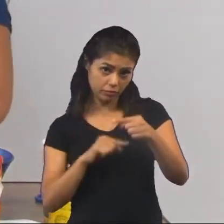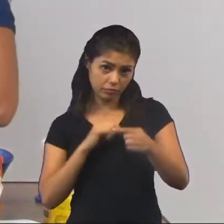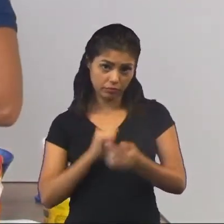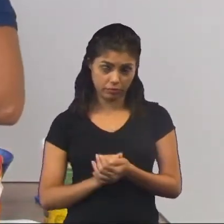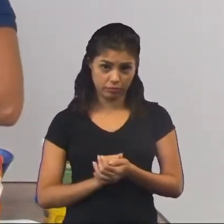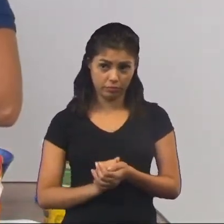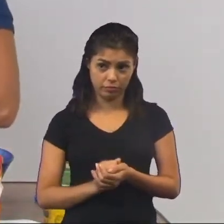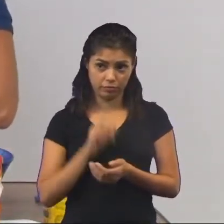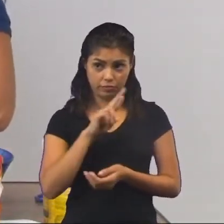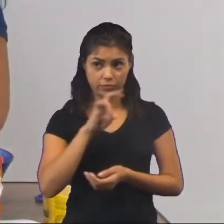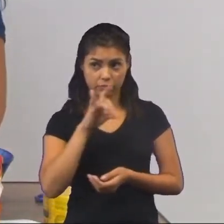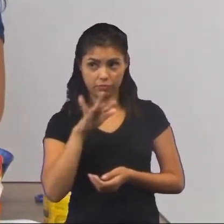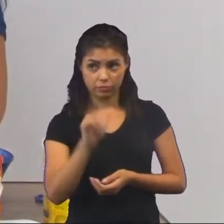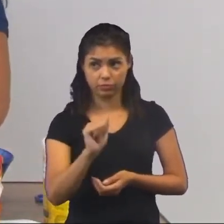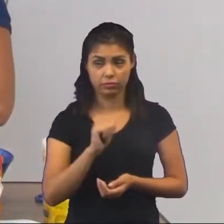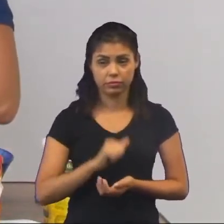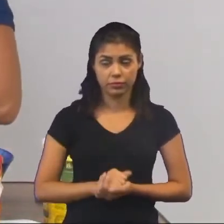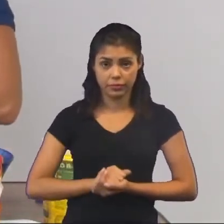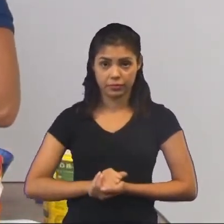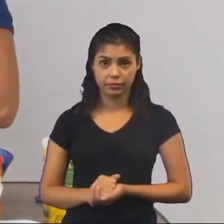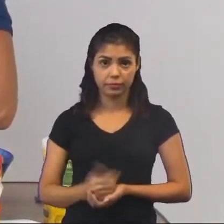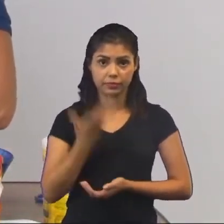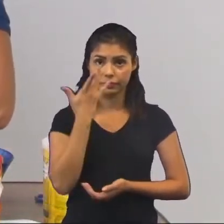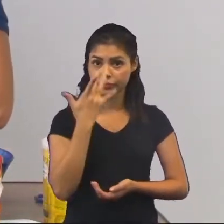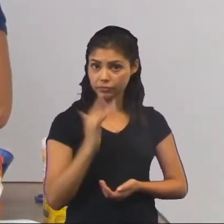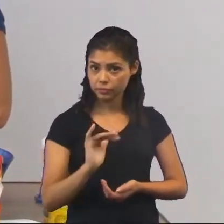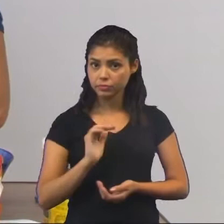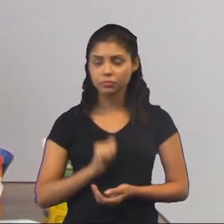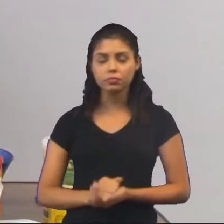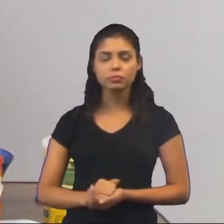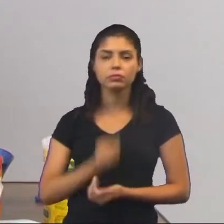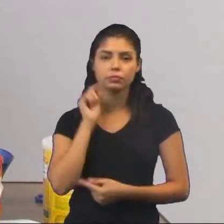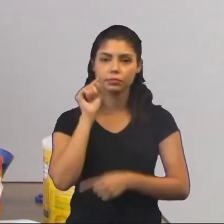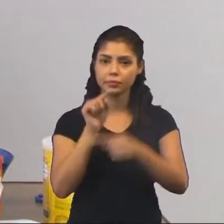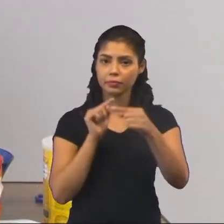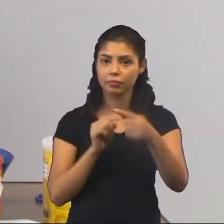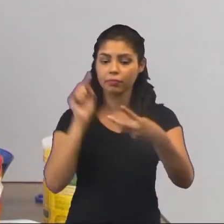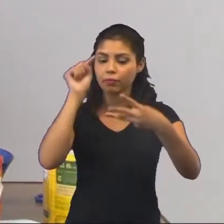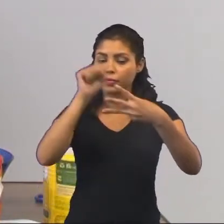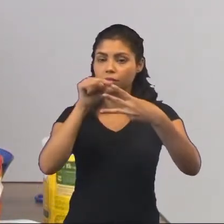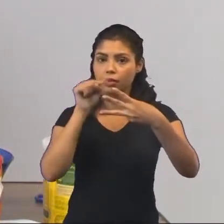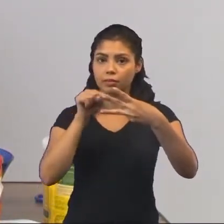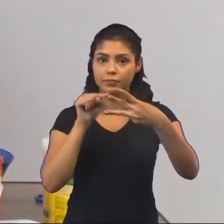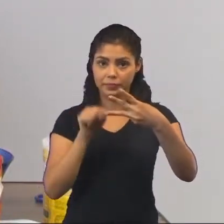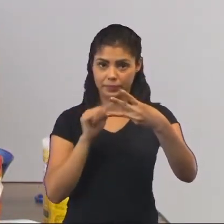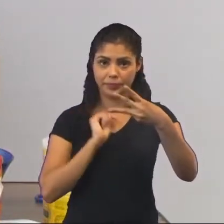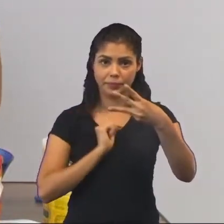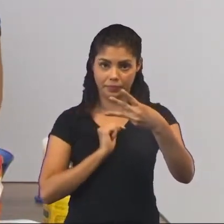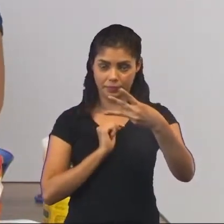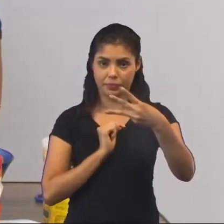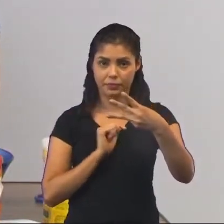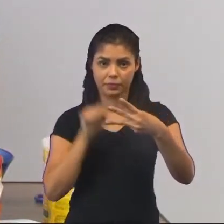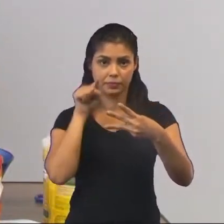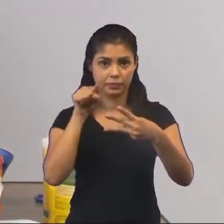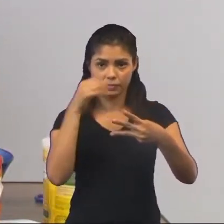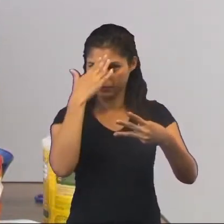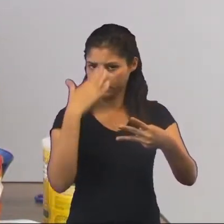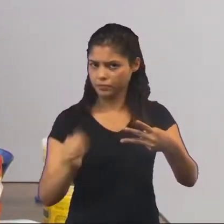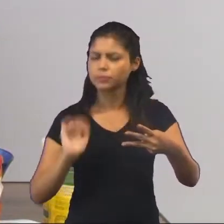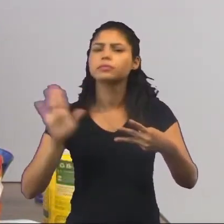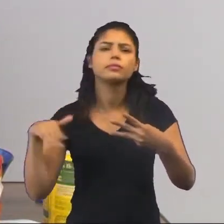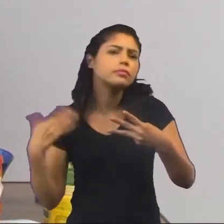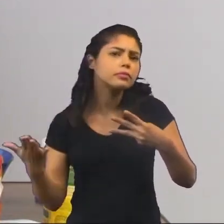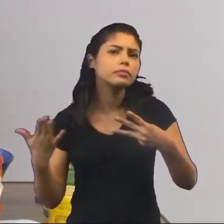esta receita, crianças? A receita é dividida em três partes. Vocês sabem quais